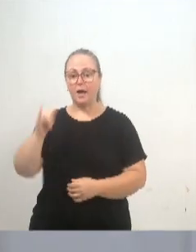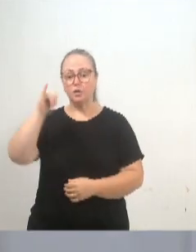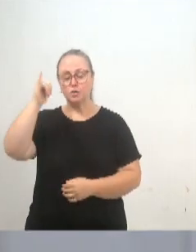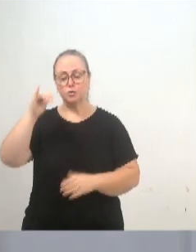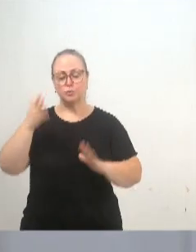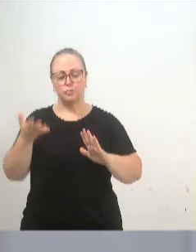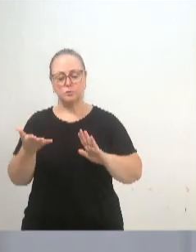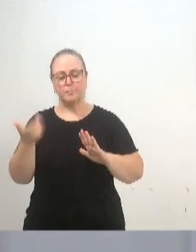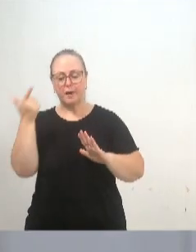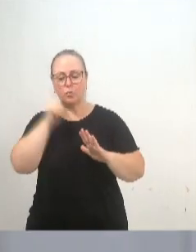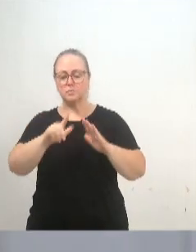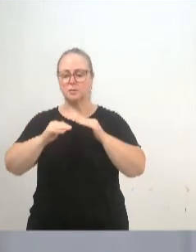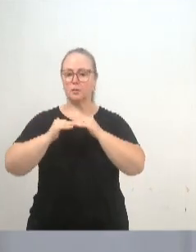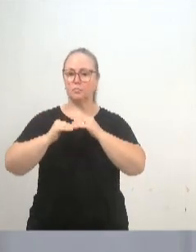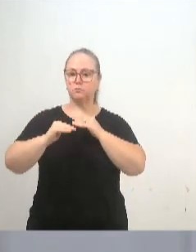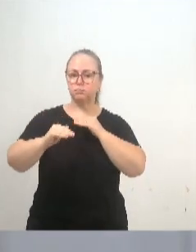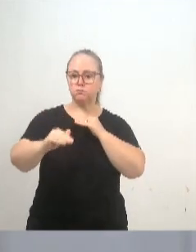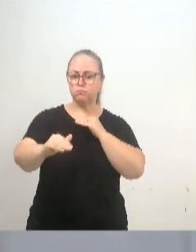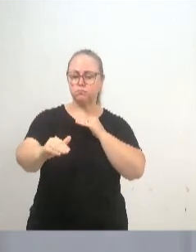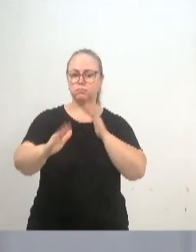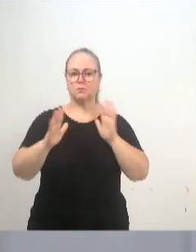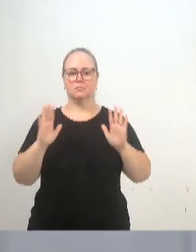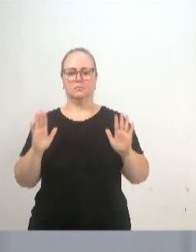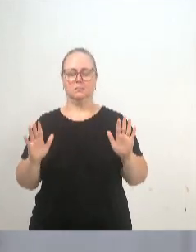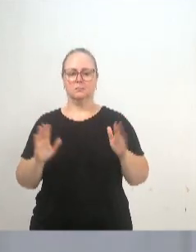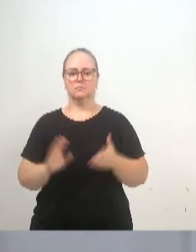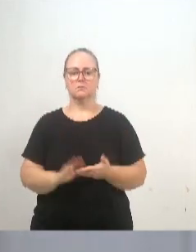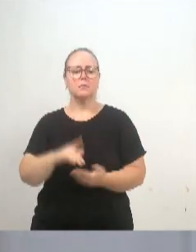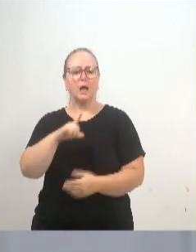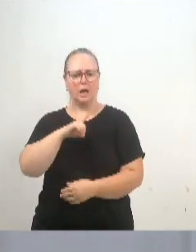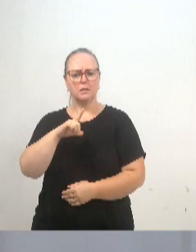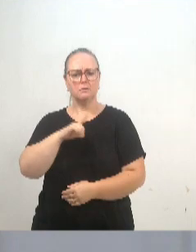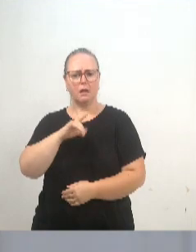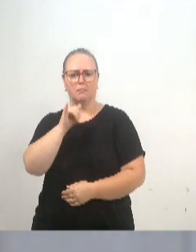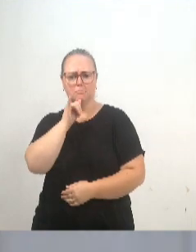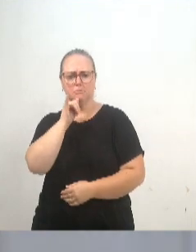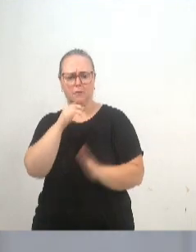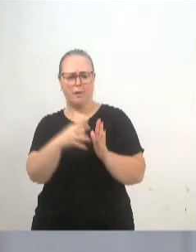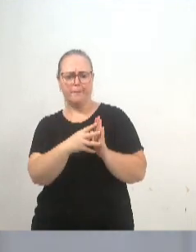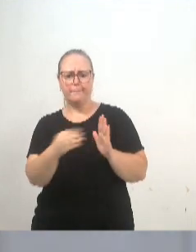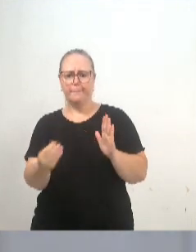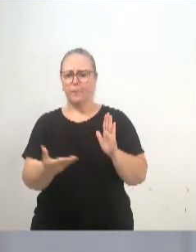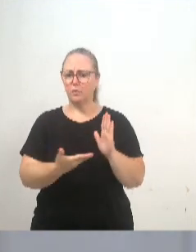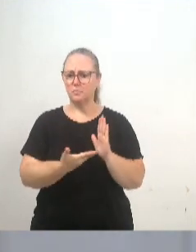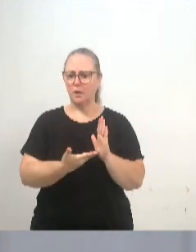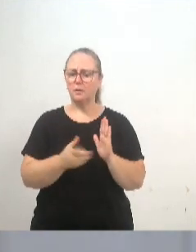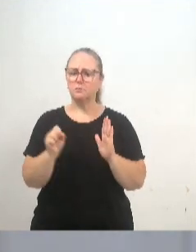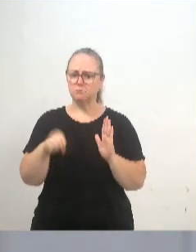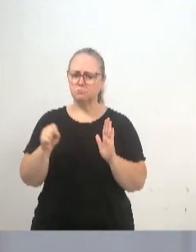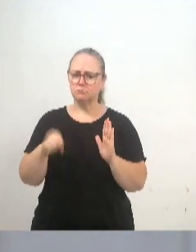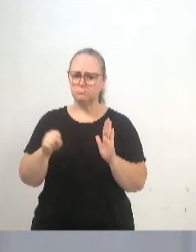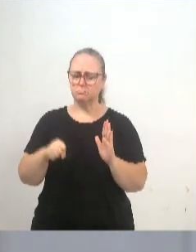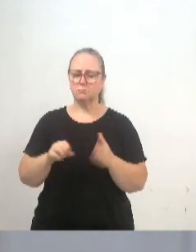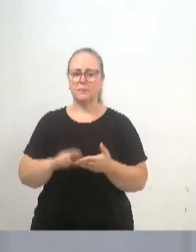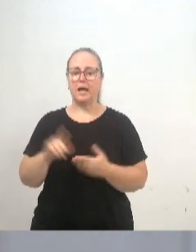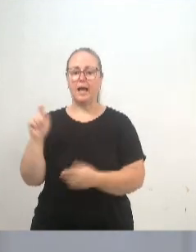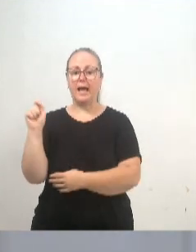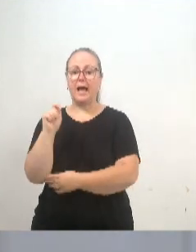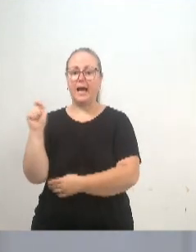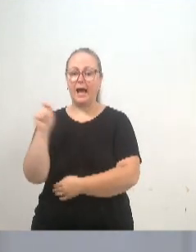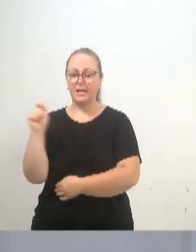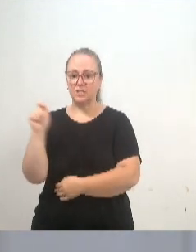patamares normais, civilizados. E a gente tem um exemplo de sucesso aqui do lado. O governo de Javier Milei na Argentina pegou um